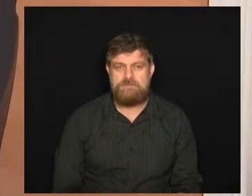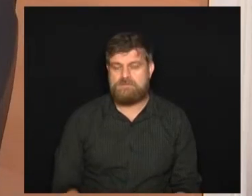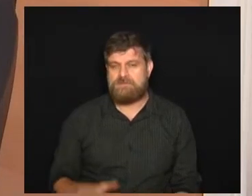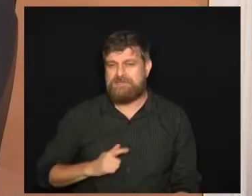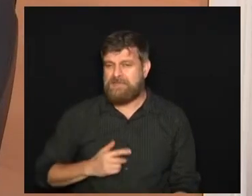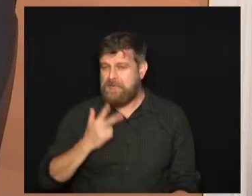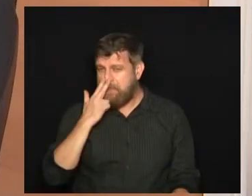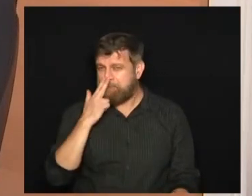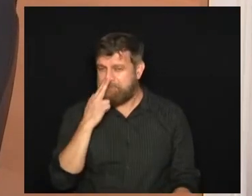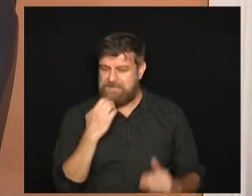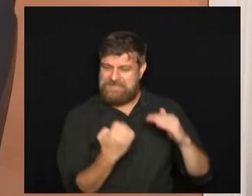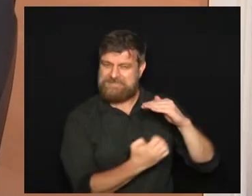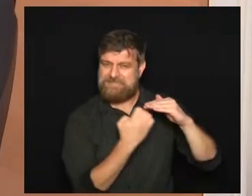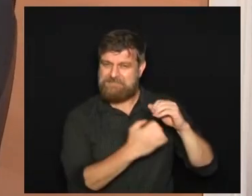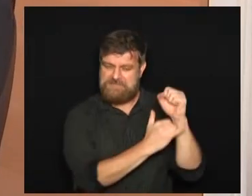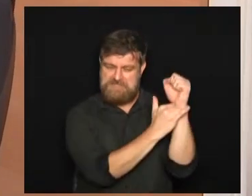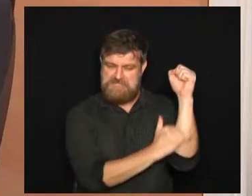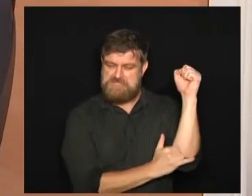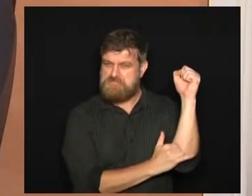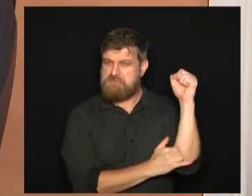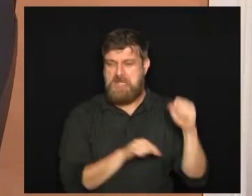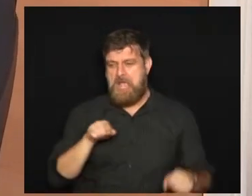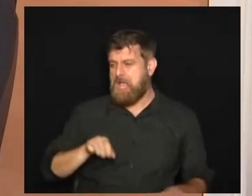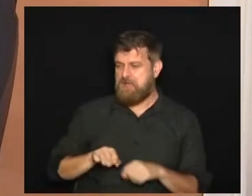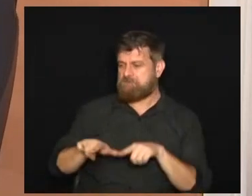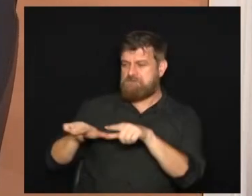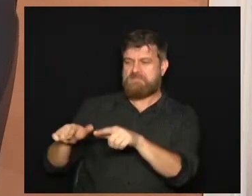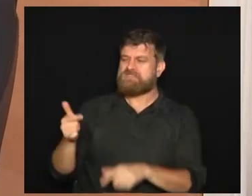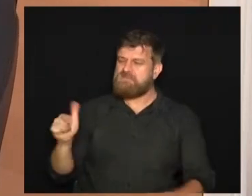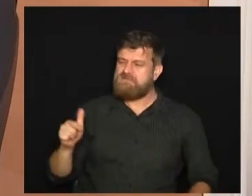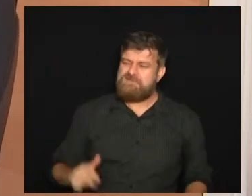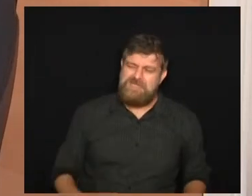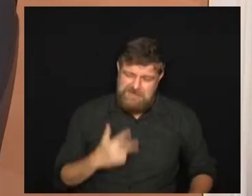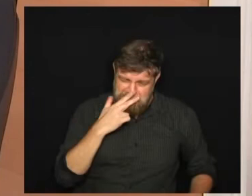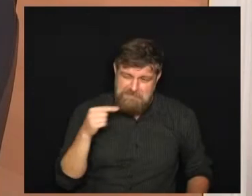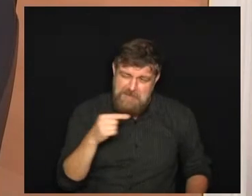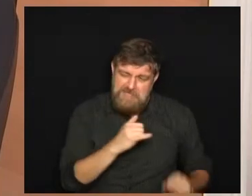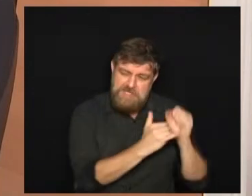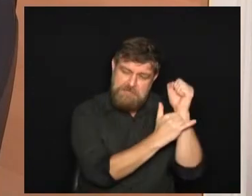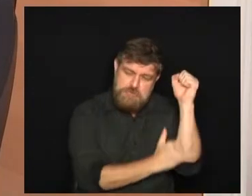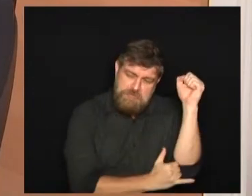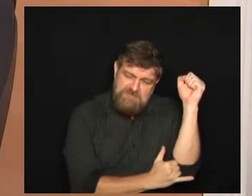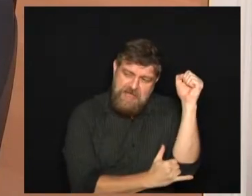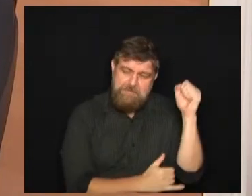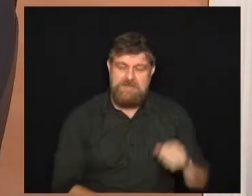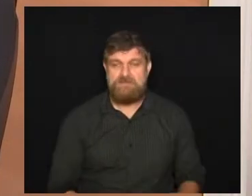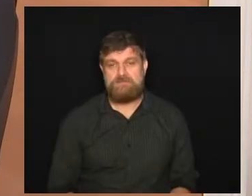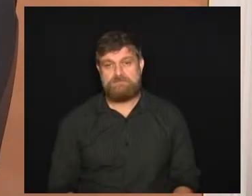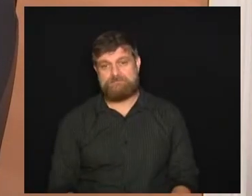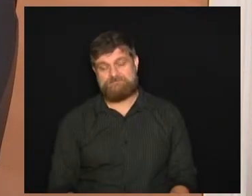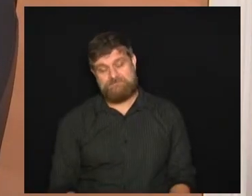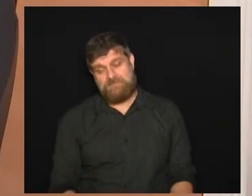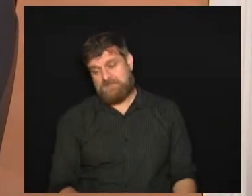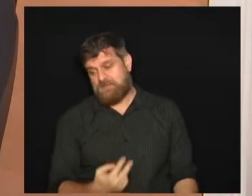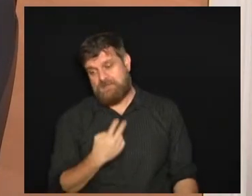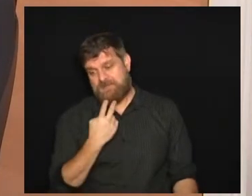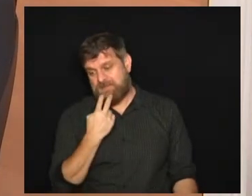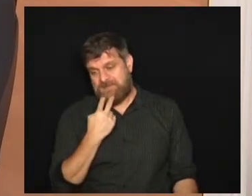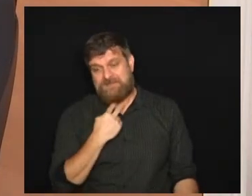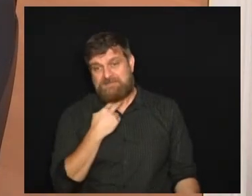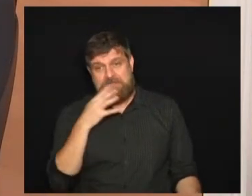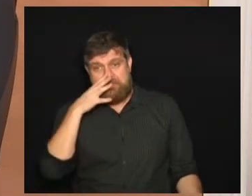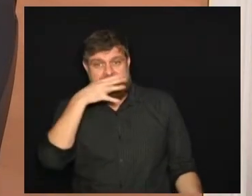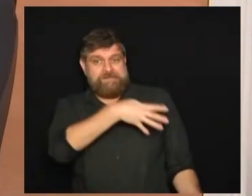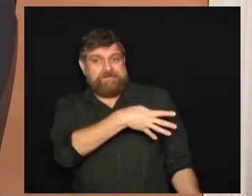das empresas para a não contratação da pessoa com deficiência? Olha, é difícil afirmar